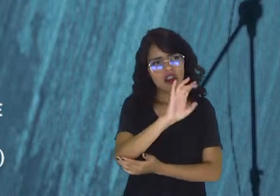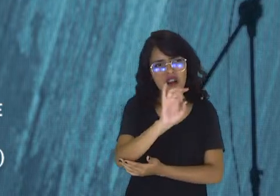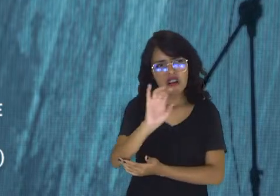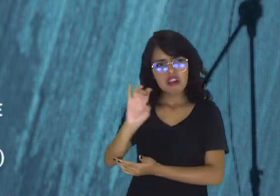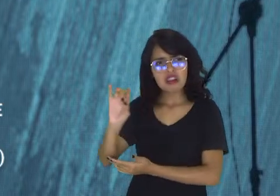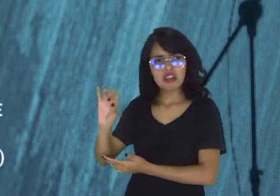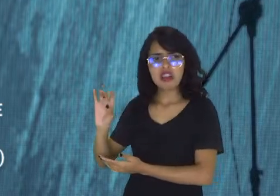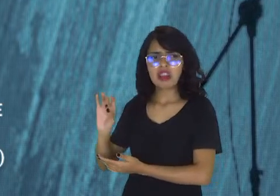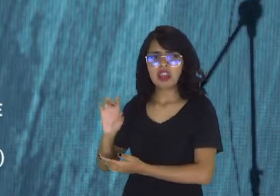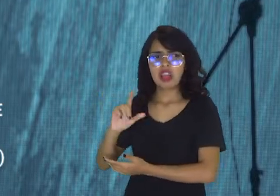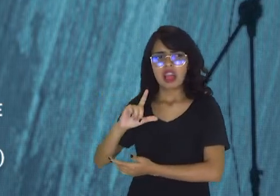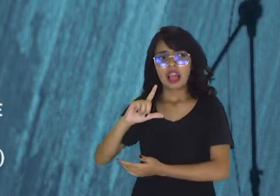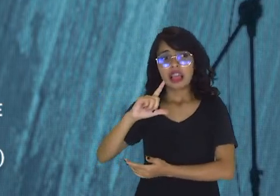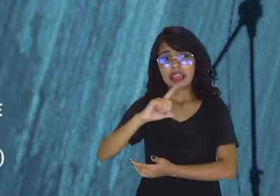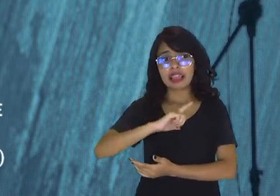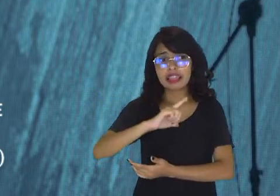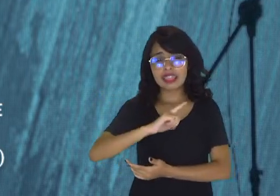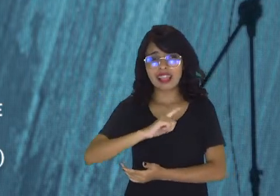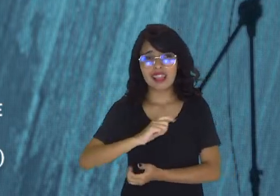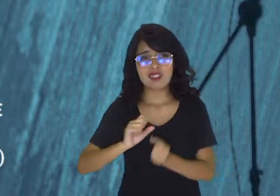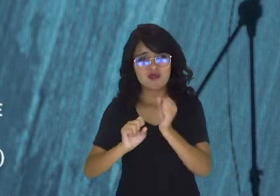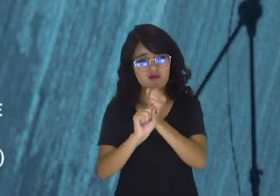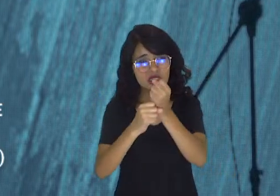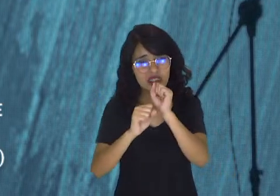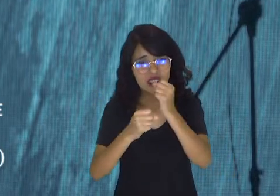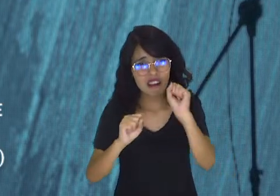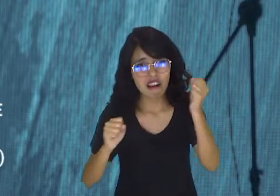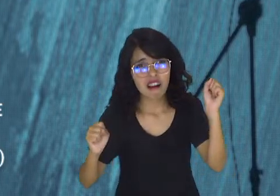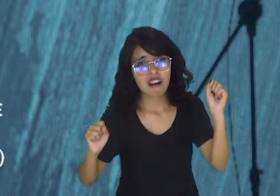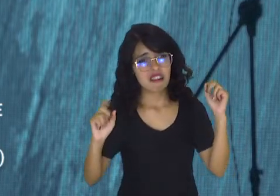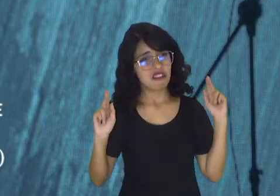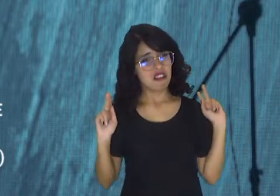que tem um grande e avultado galardão.